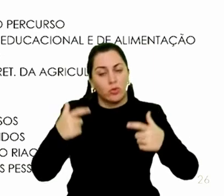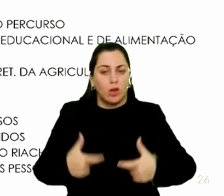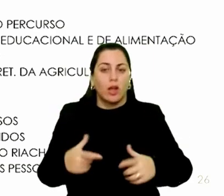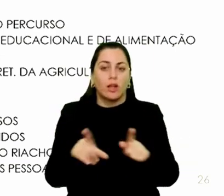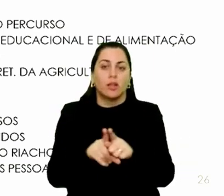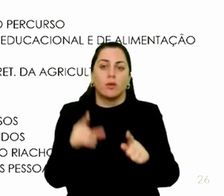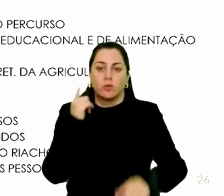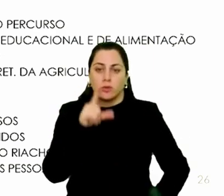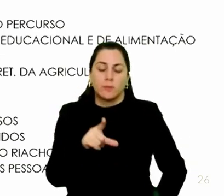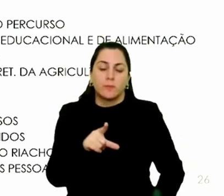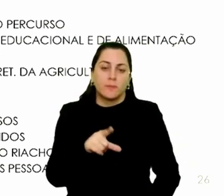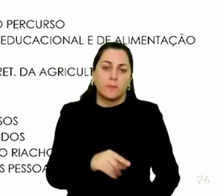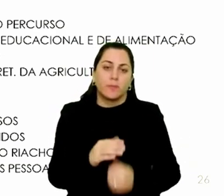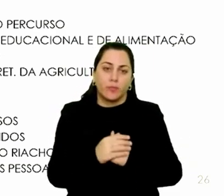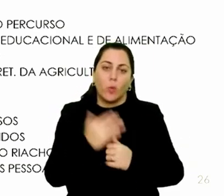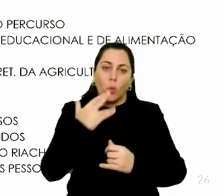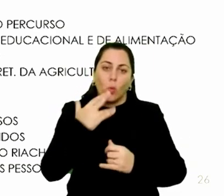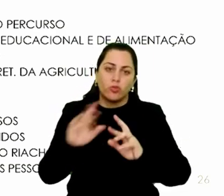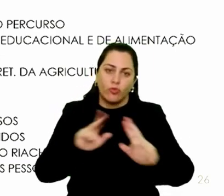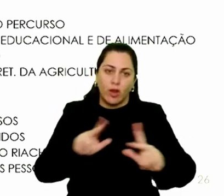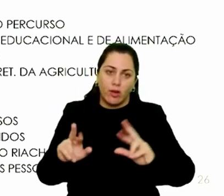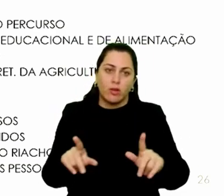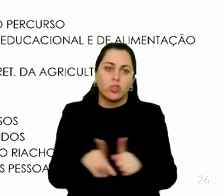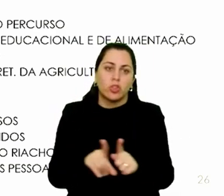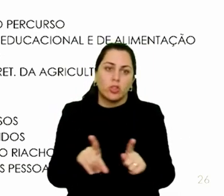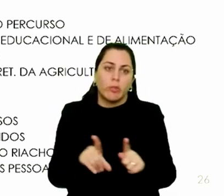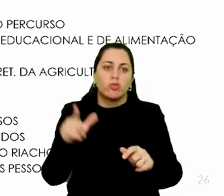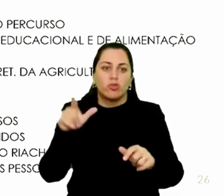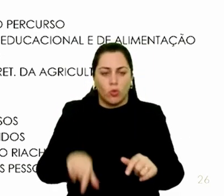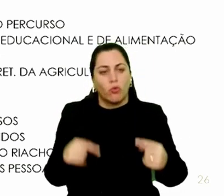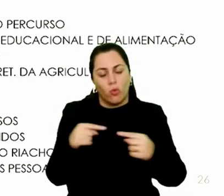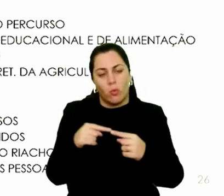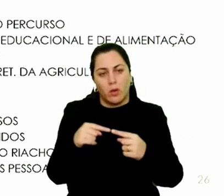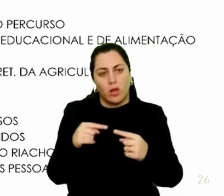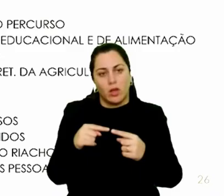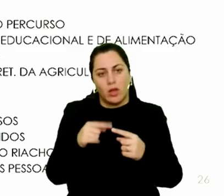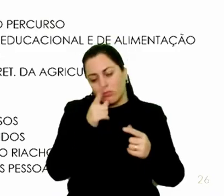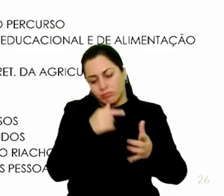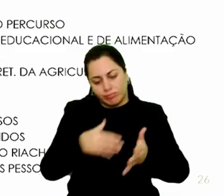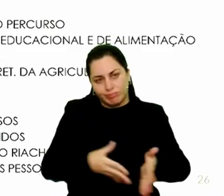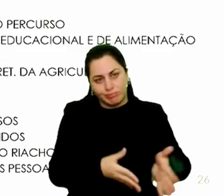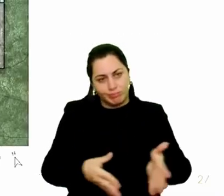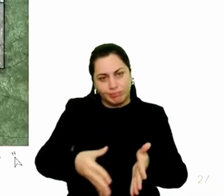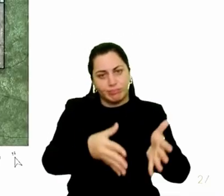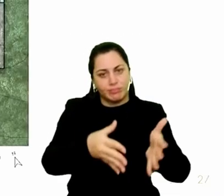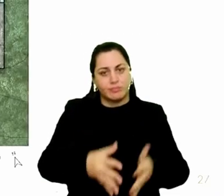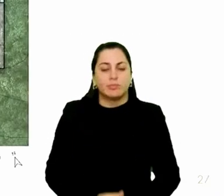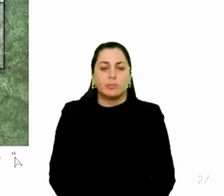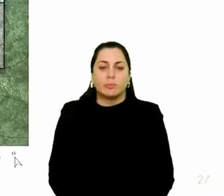para trazer esse jogo de cores e compor novamente com o riacho.